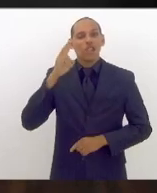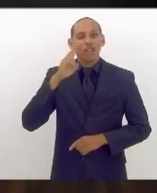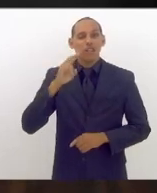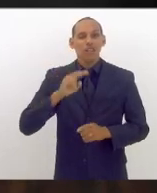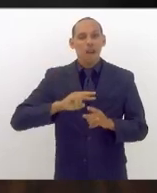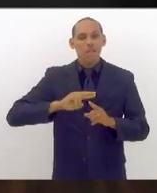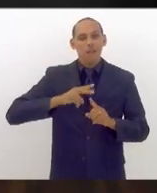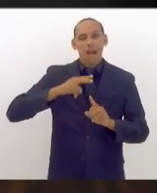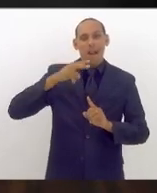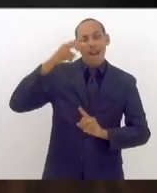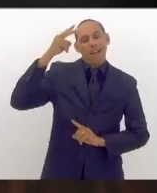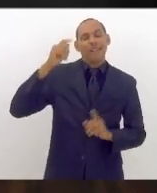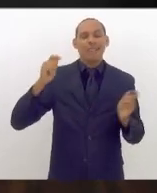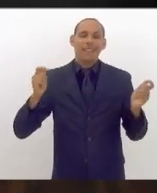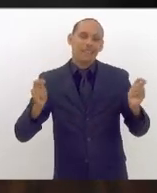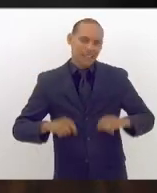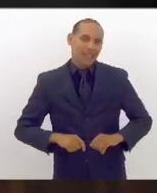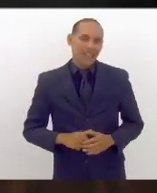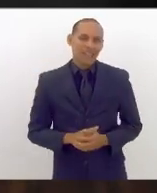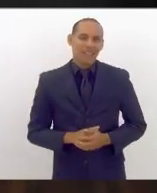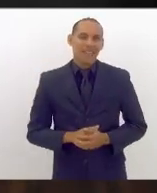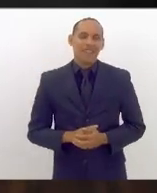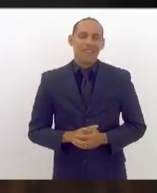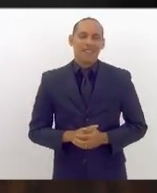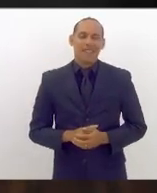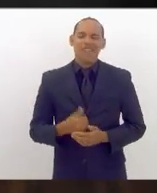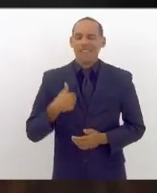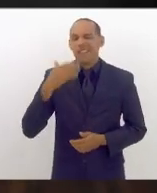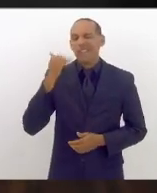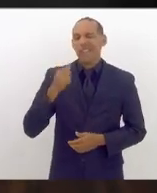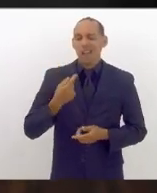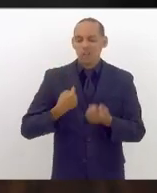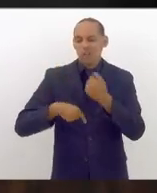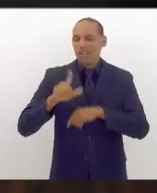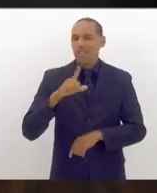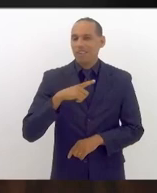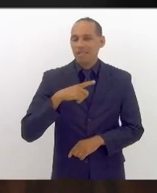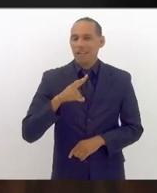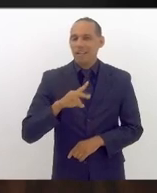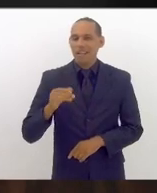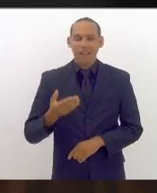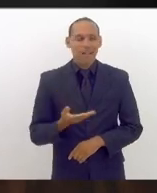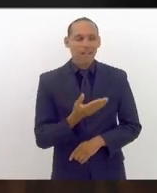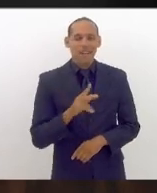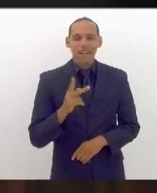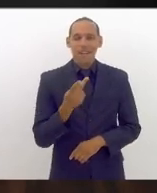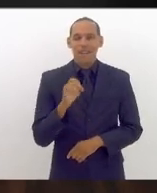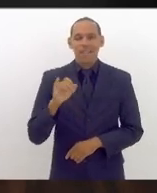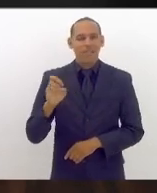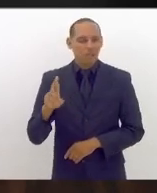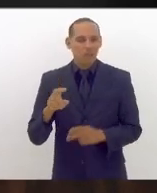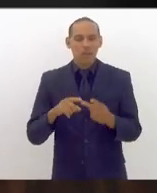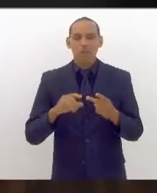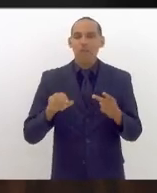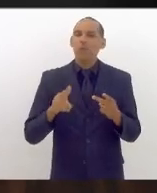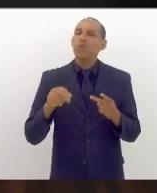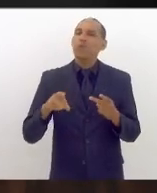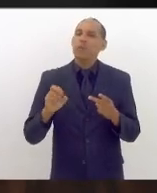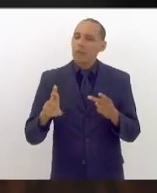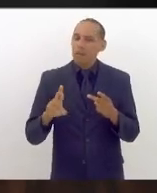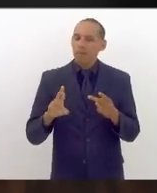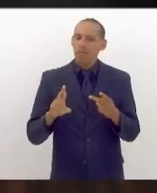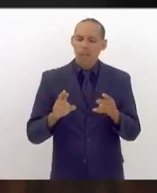criar outros caminhos e vai ter muito sucesso ainda capitaniado pelo pelo leitor E pelo Júnior e nada